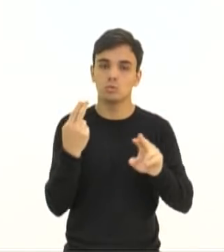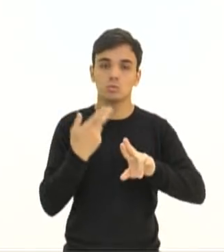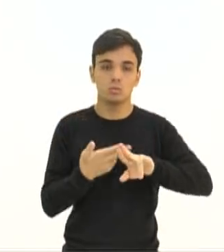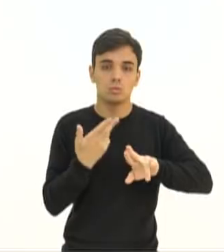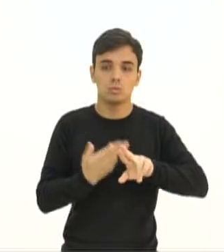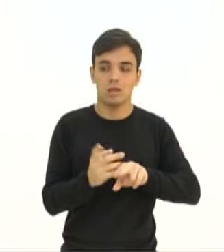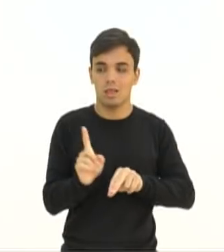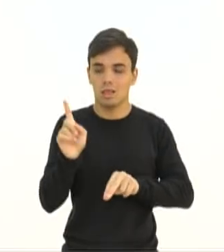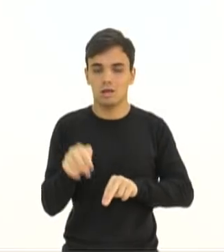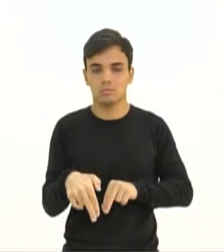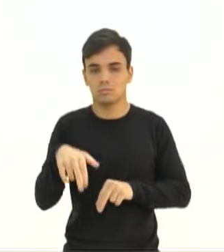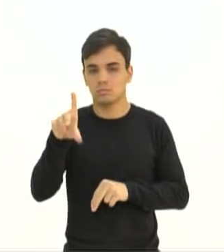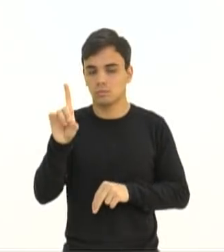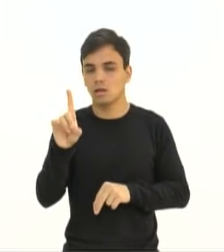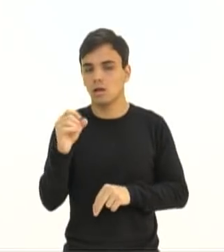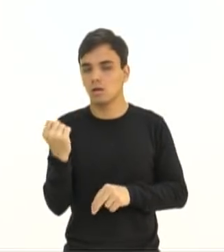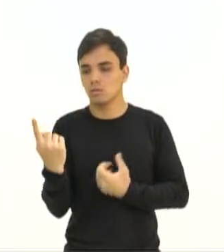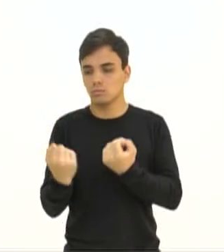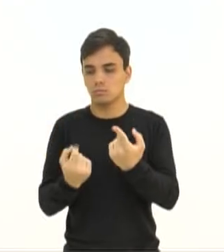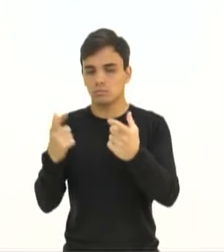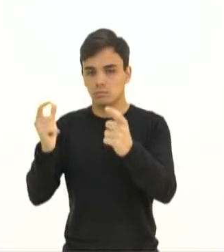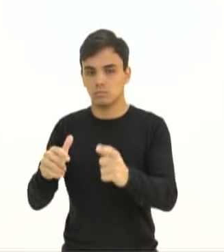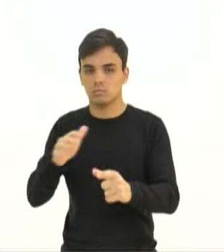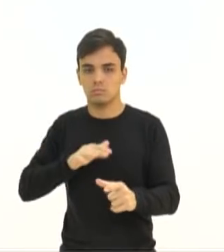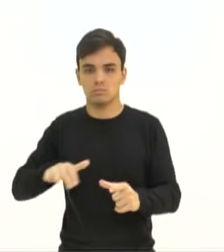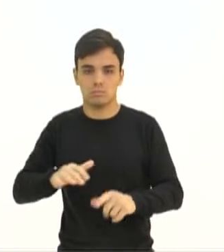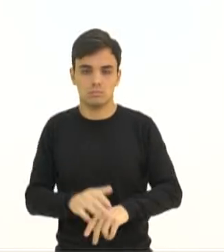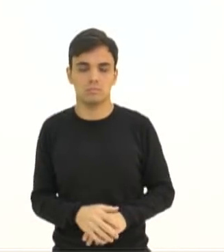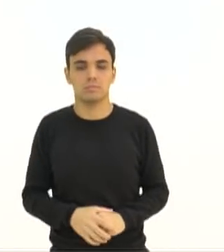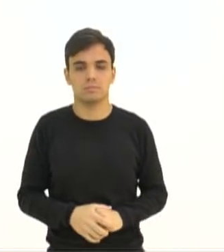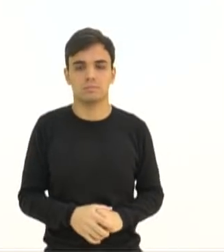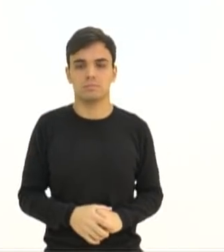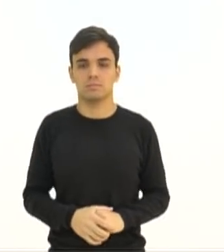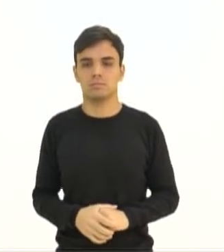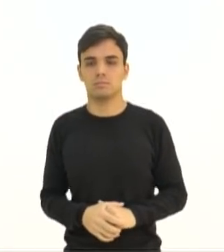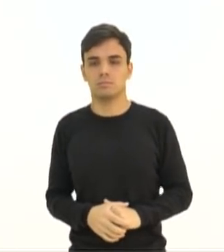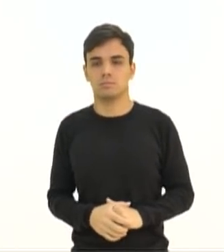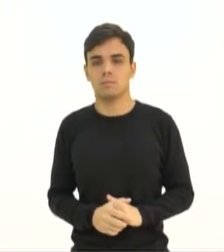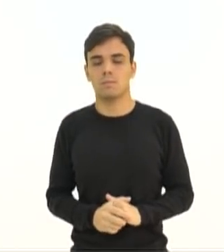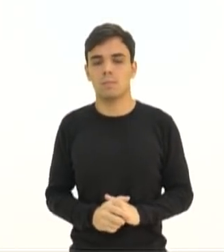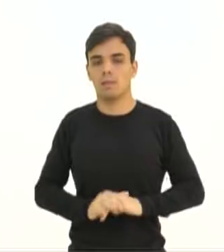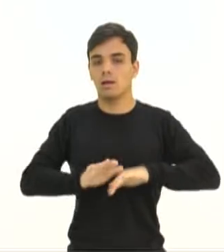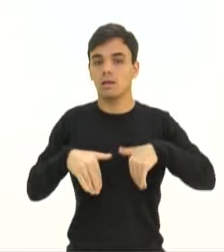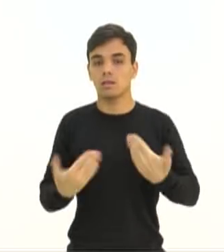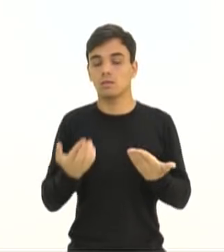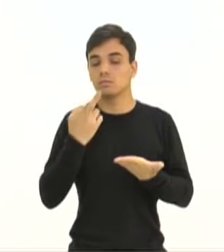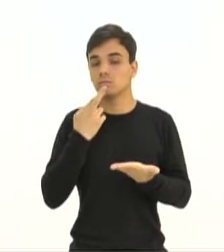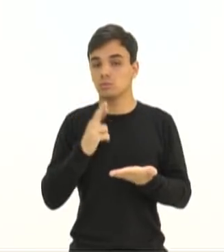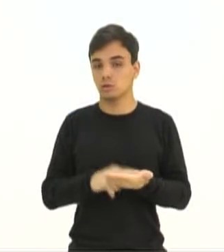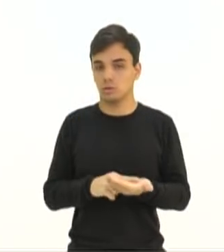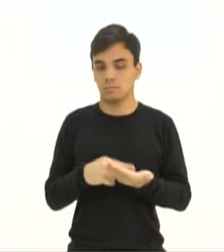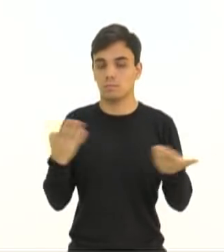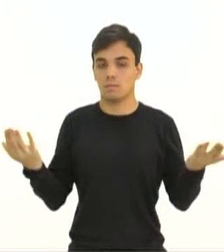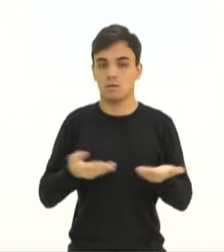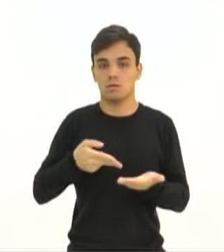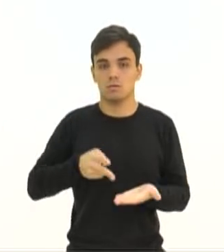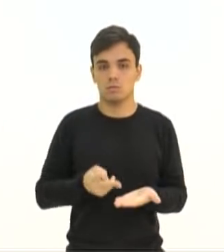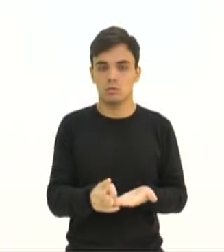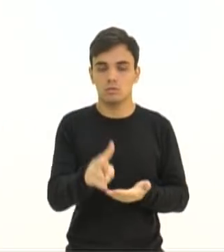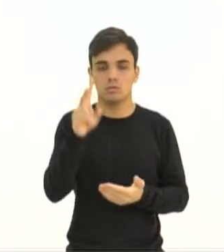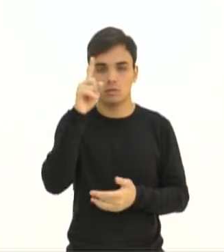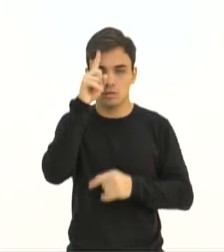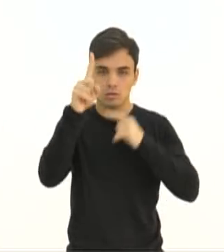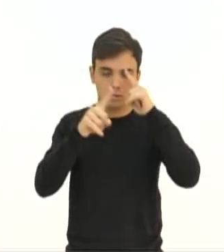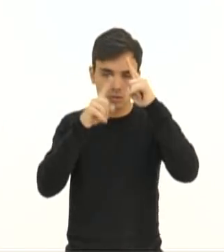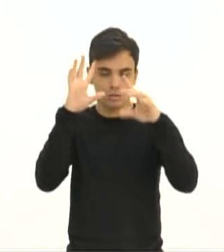em algumas partes, algumas áreas ali da região Nordeste, certo? Então, respondido ali. Continuando com essa ideia